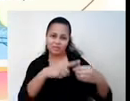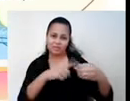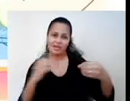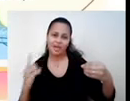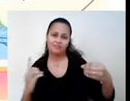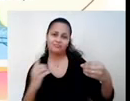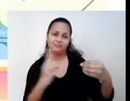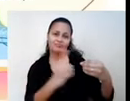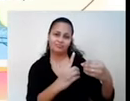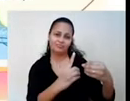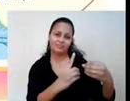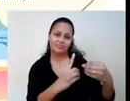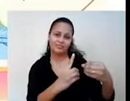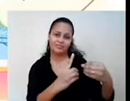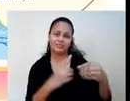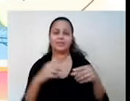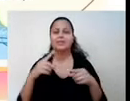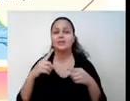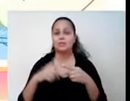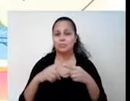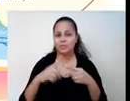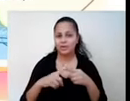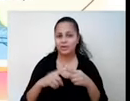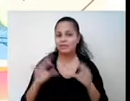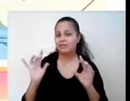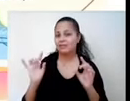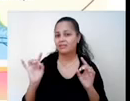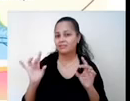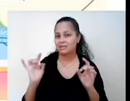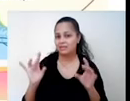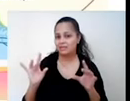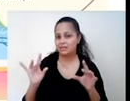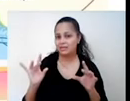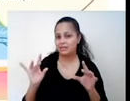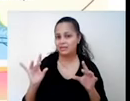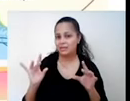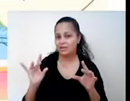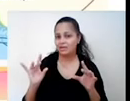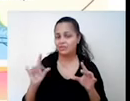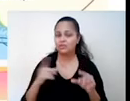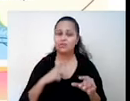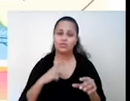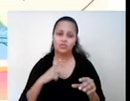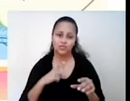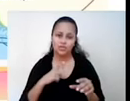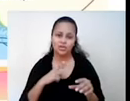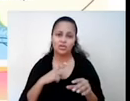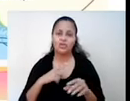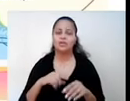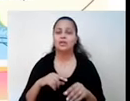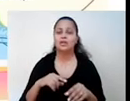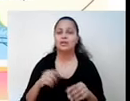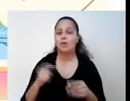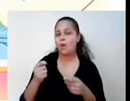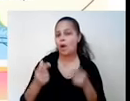sul, ok? Frequentadas especialmente por médios e pequenos comerciantes,